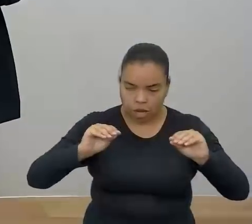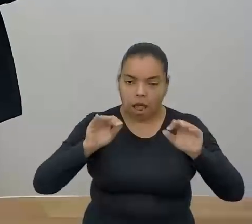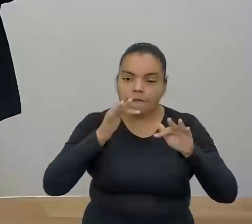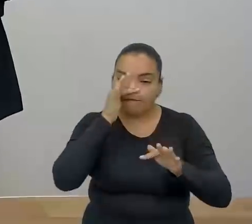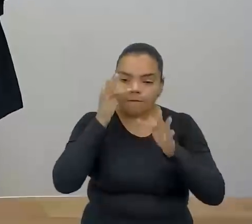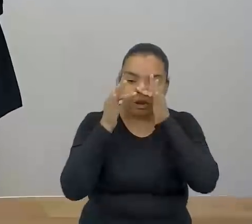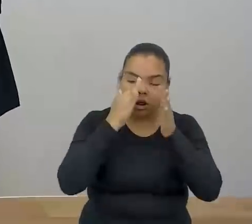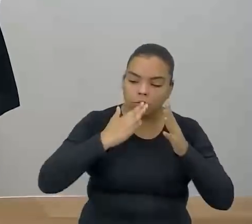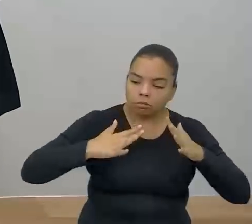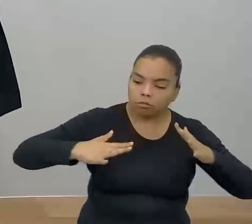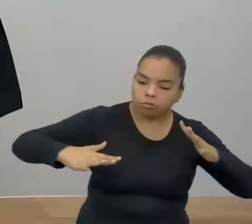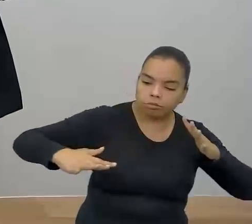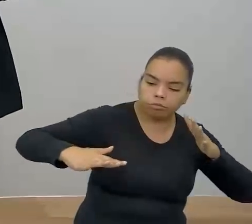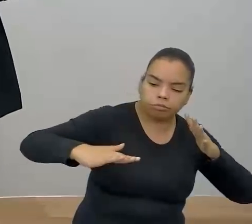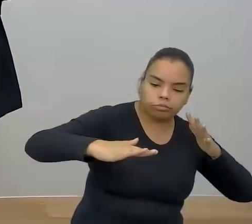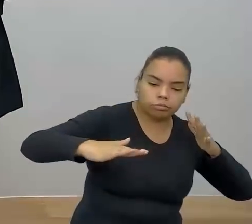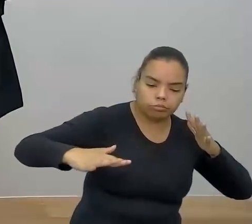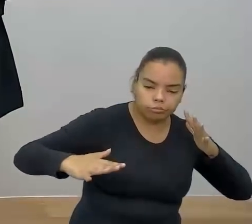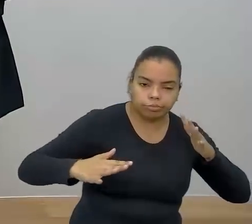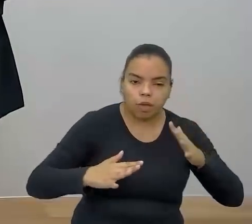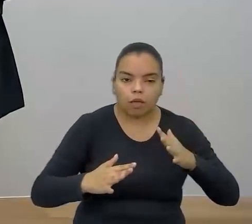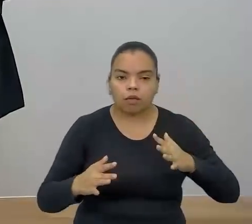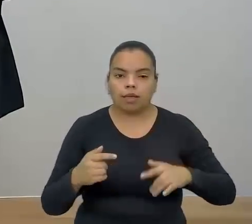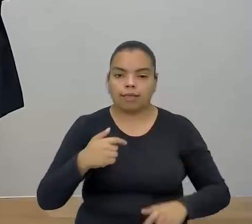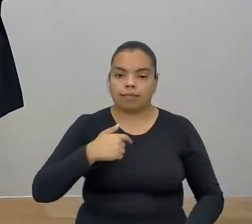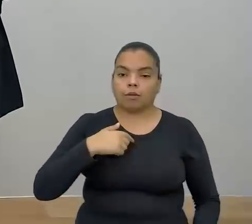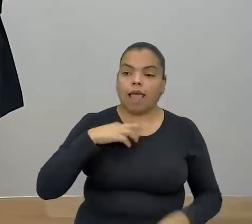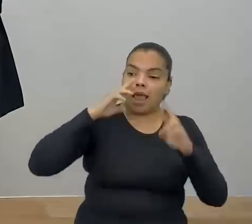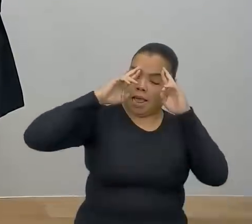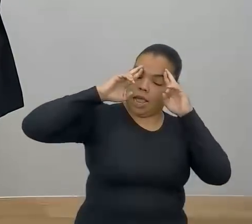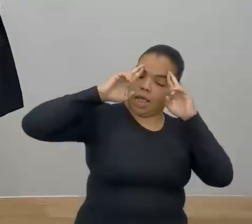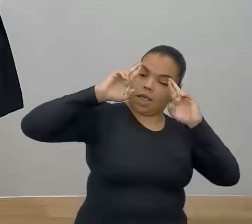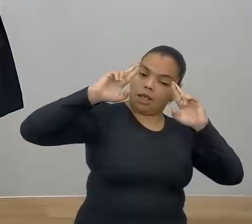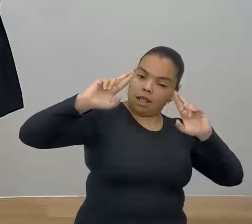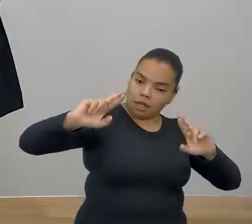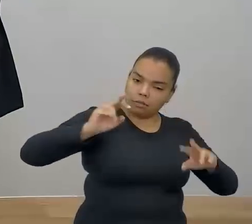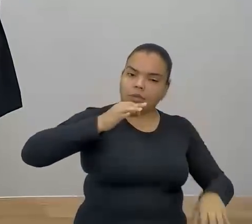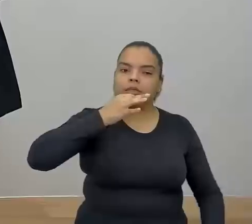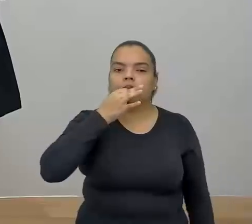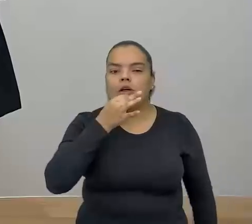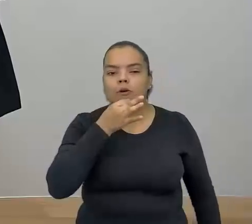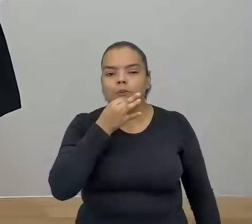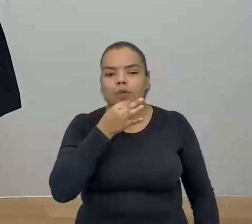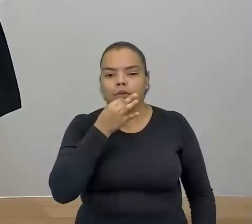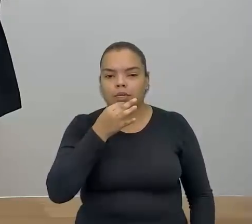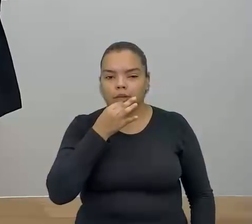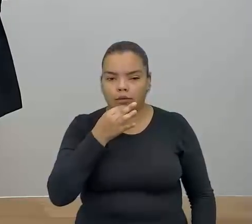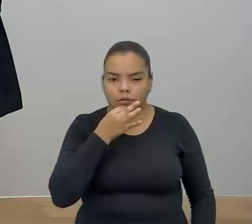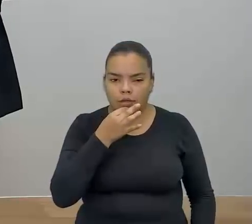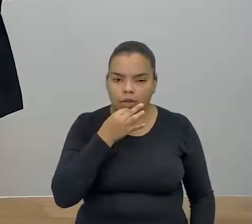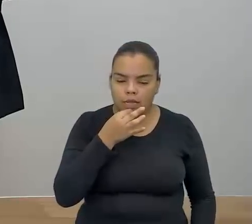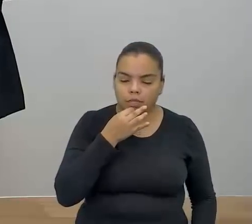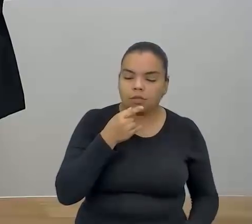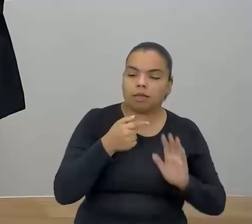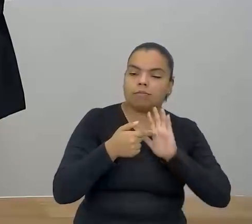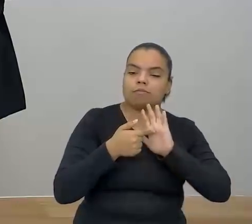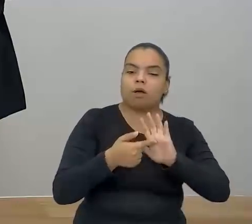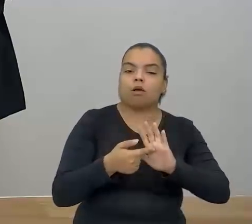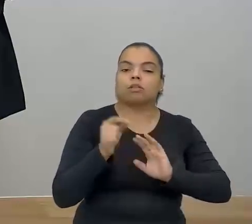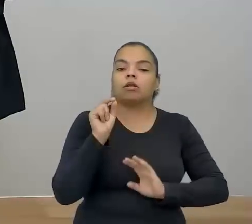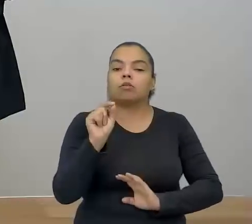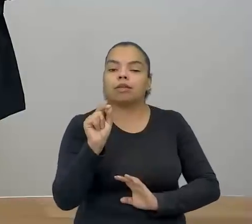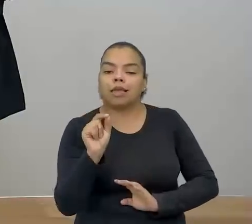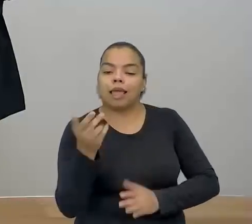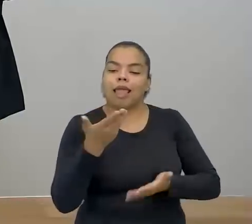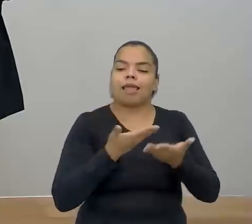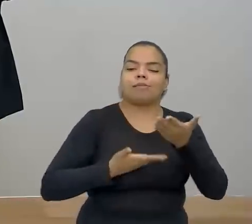ouvir, o movimento de acolher a opinião do outro a partir da mesma situação, é isso que vai levar a gente para a